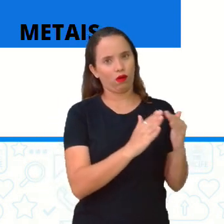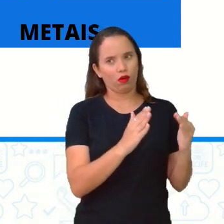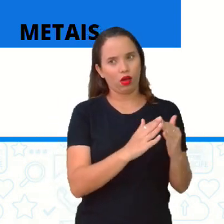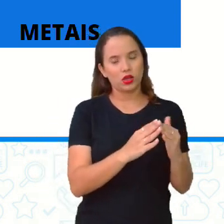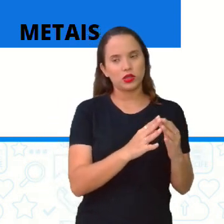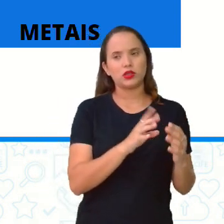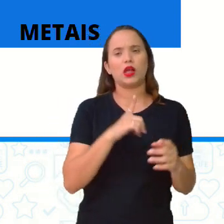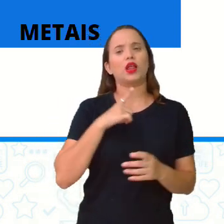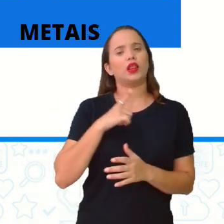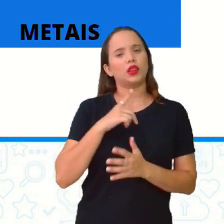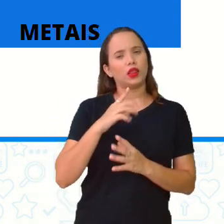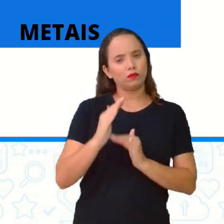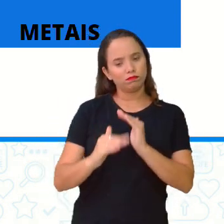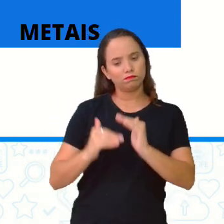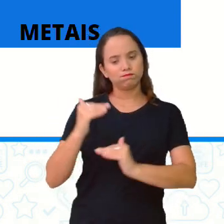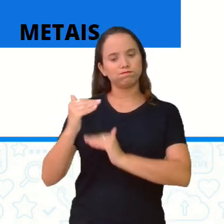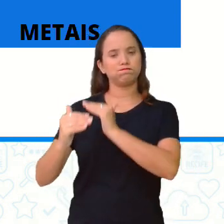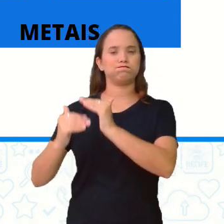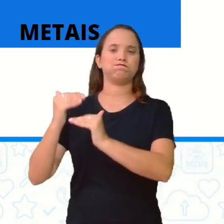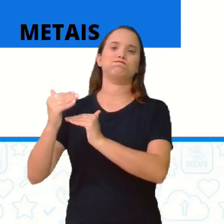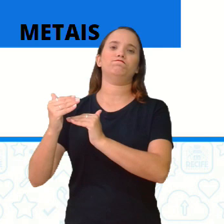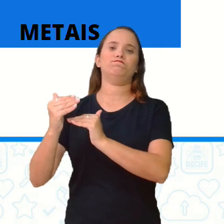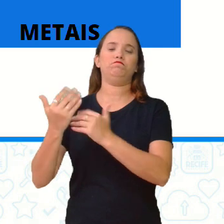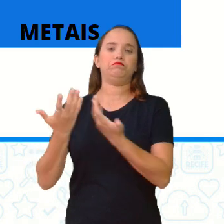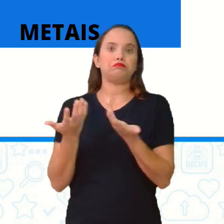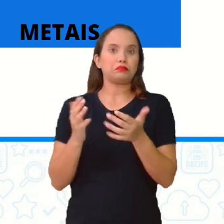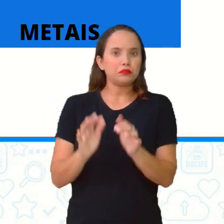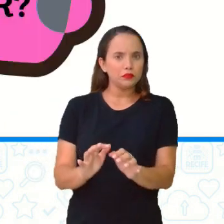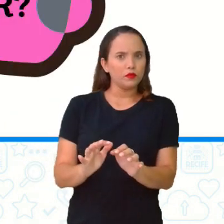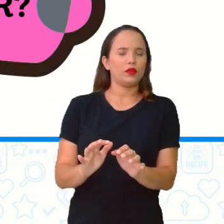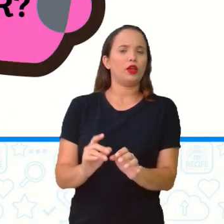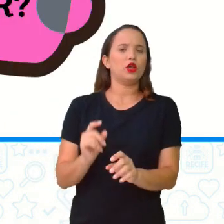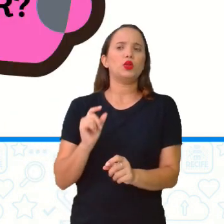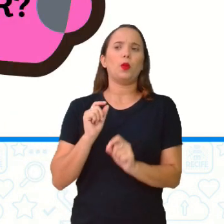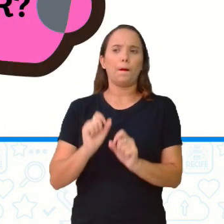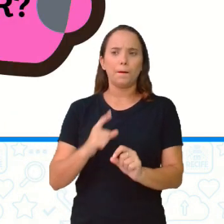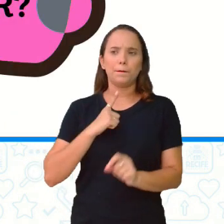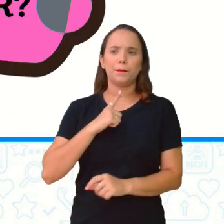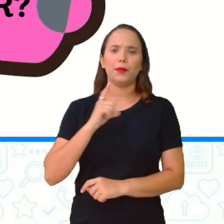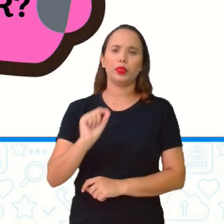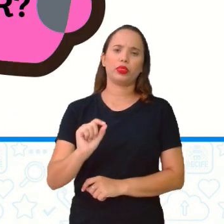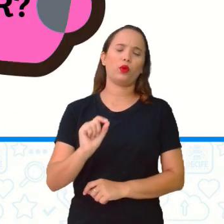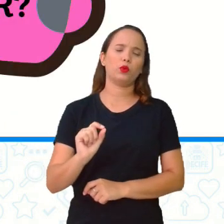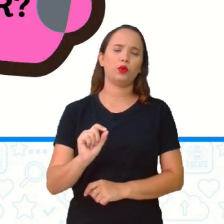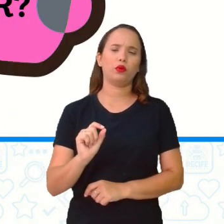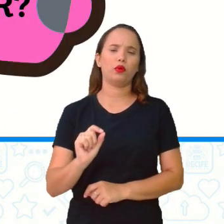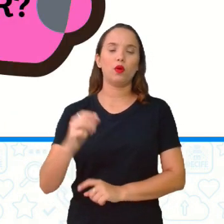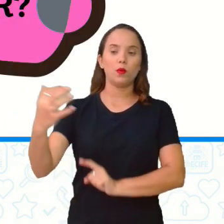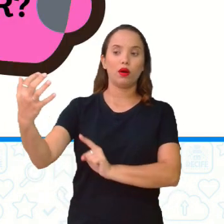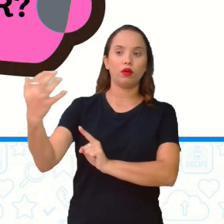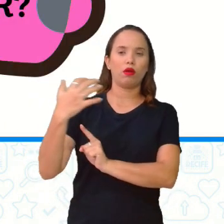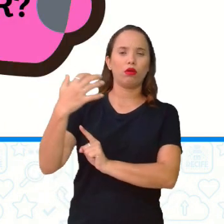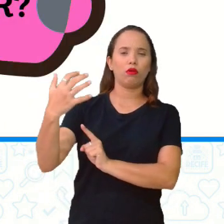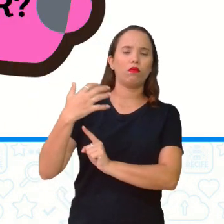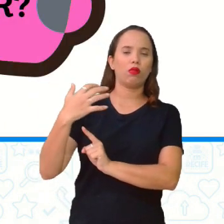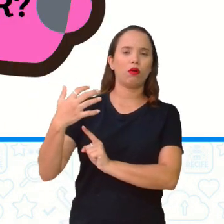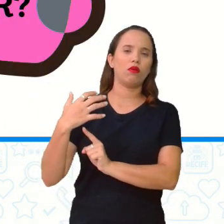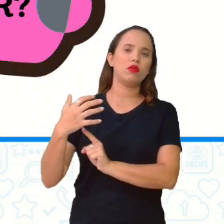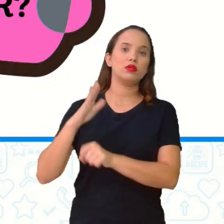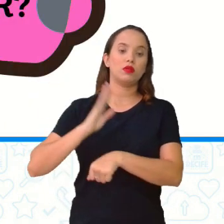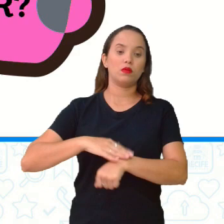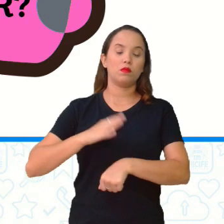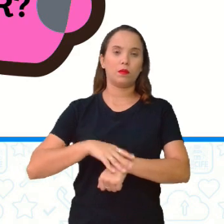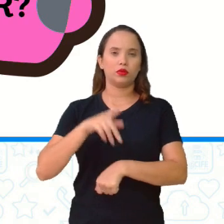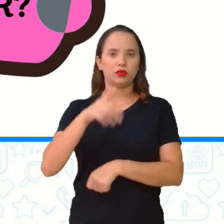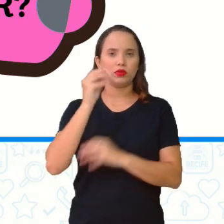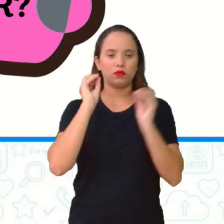realizado todas essas tarefas. E isso pode trazer como consequência, quando o celular for